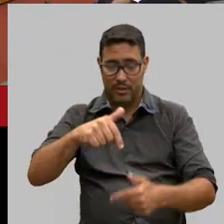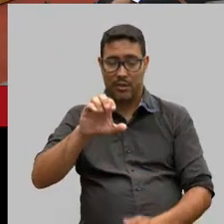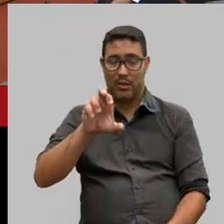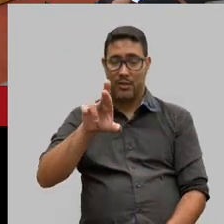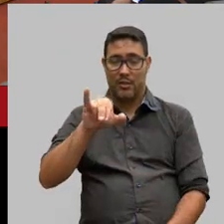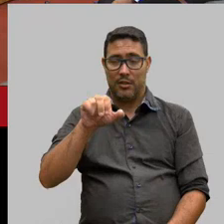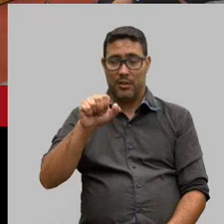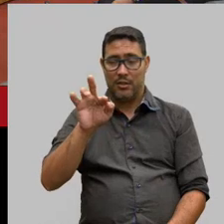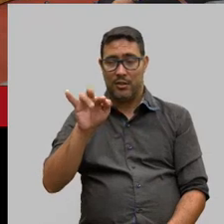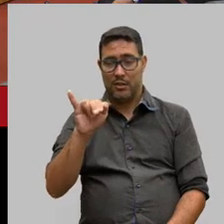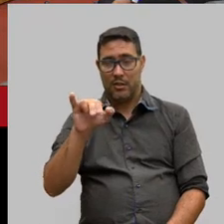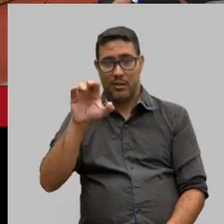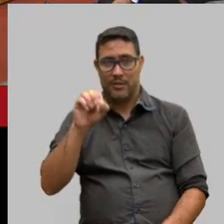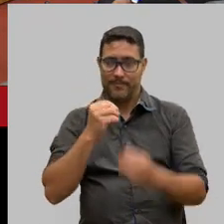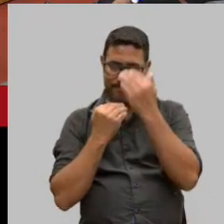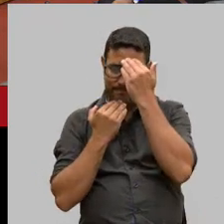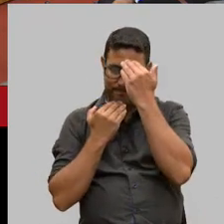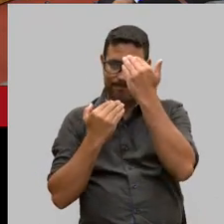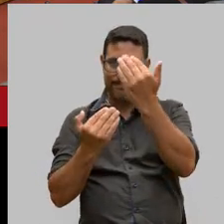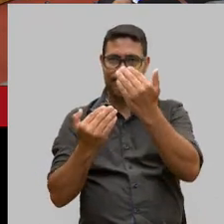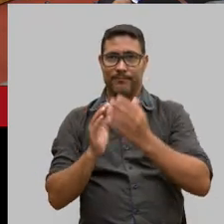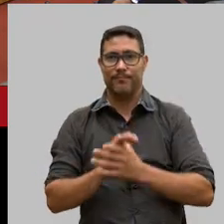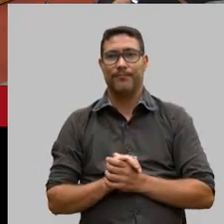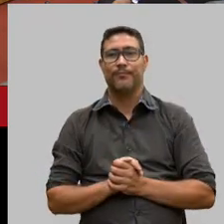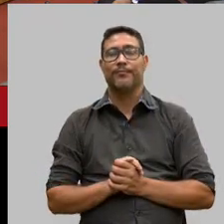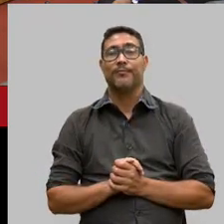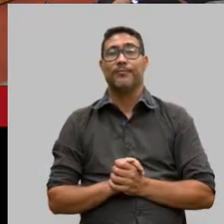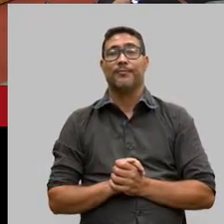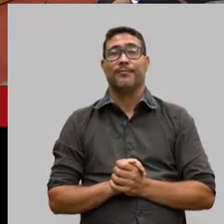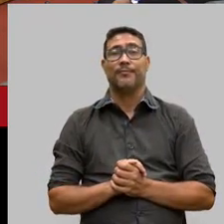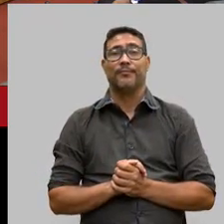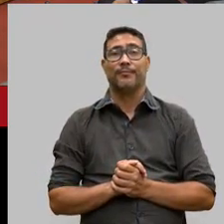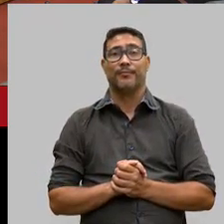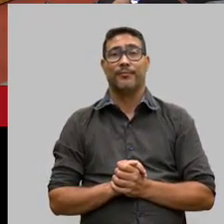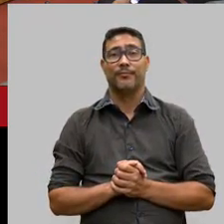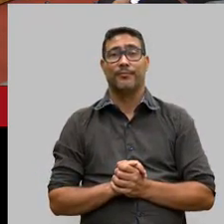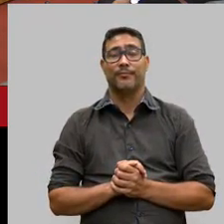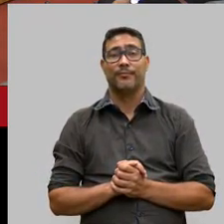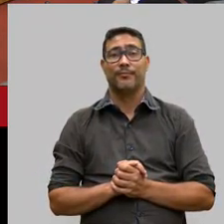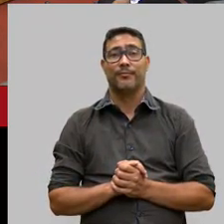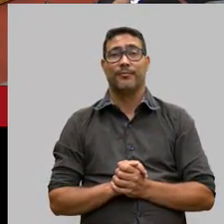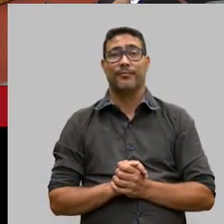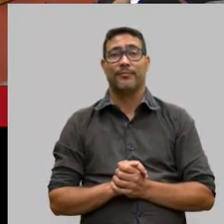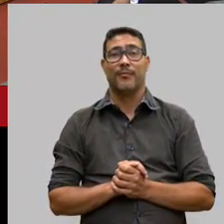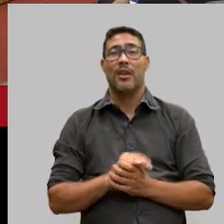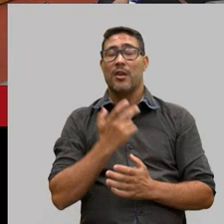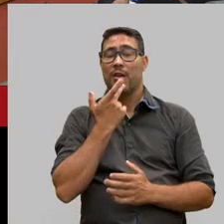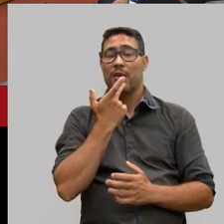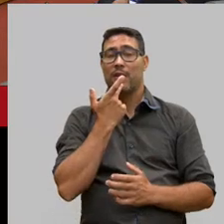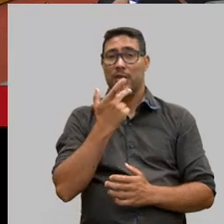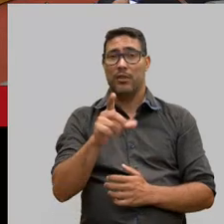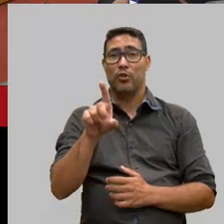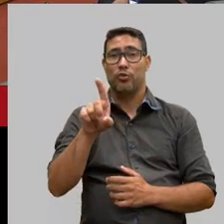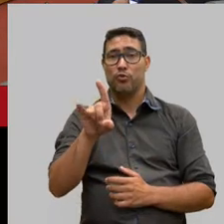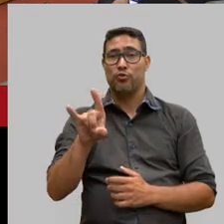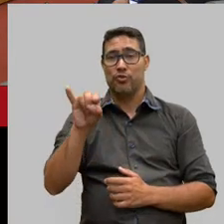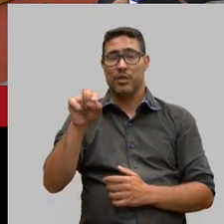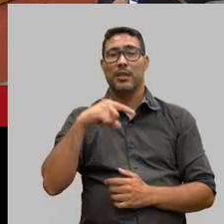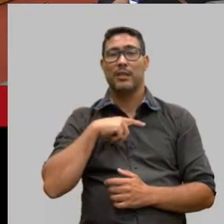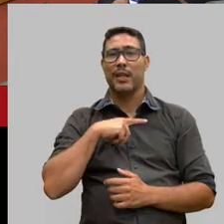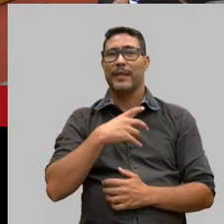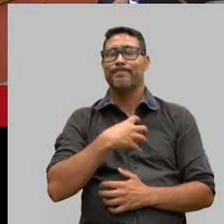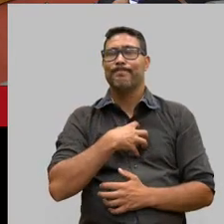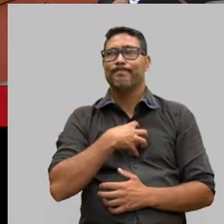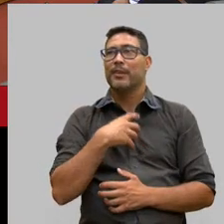gratidão Cristiano eu eu falo que o dia só tem sentido pra gente quando a gente acorda